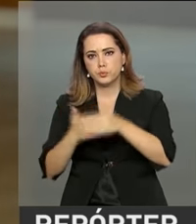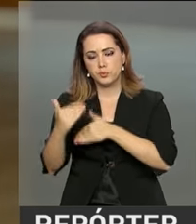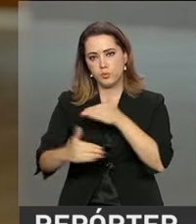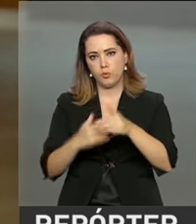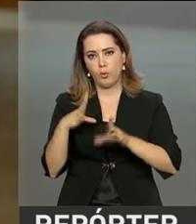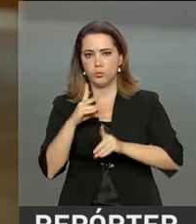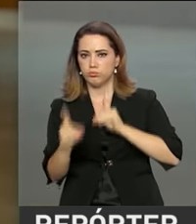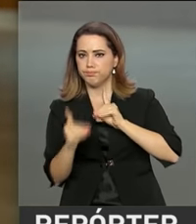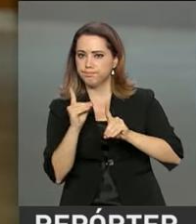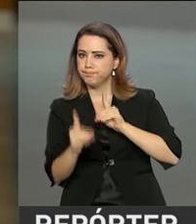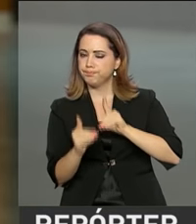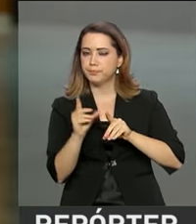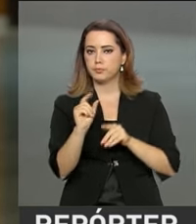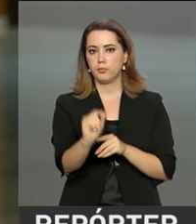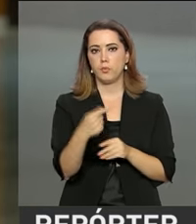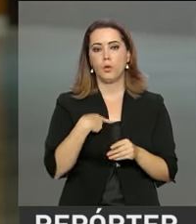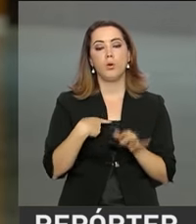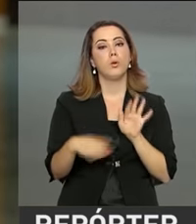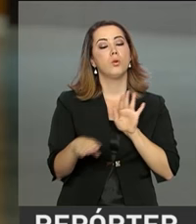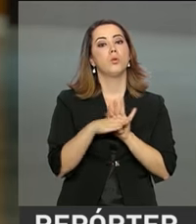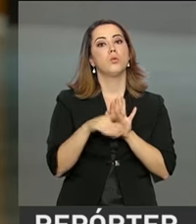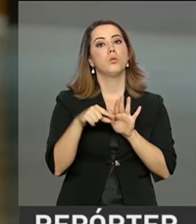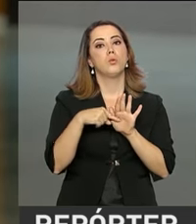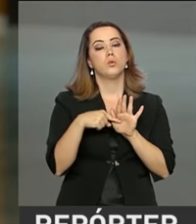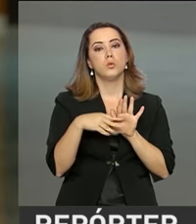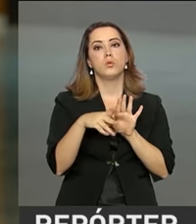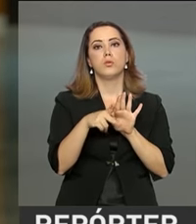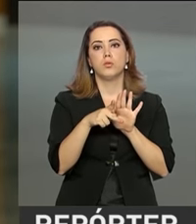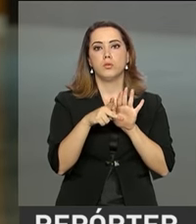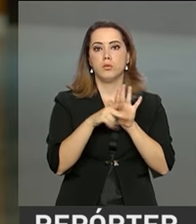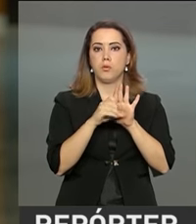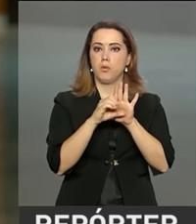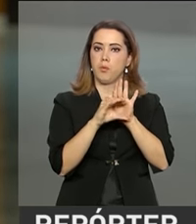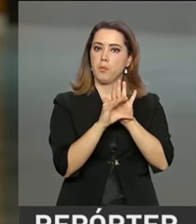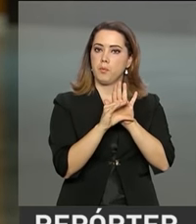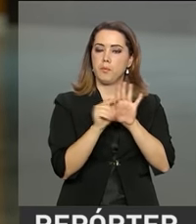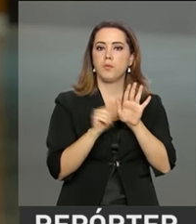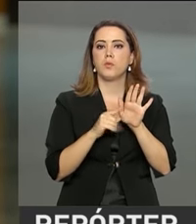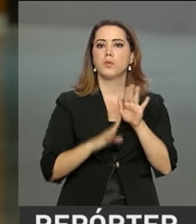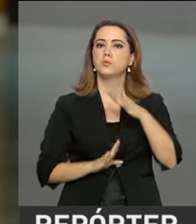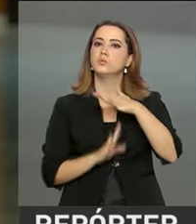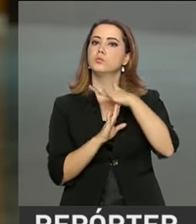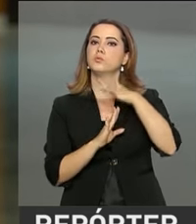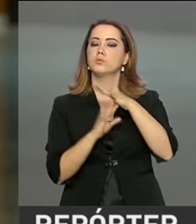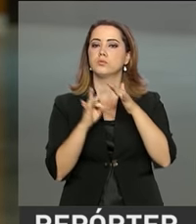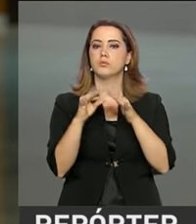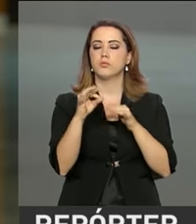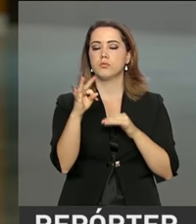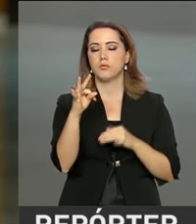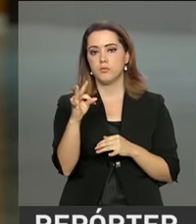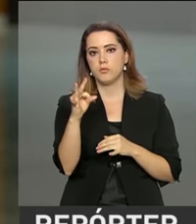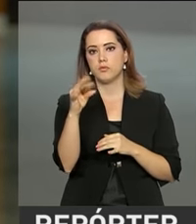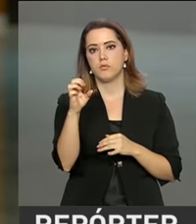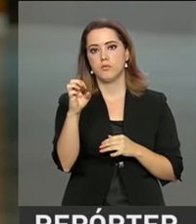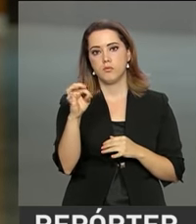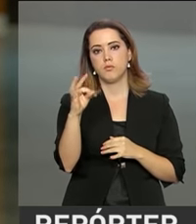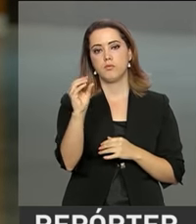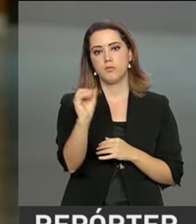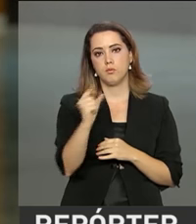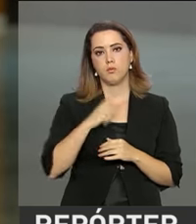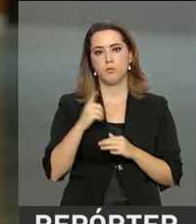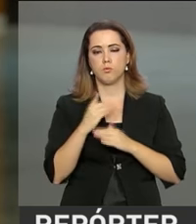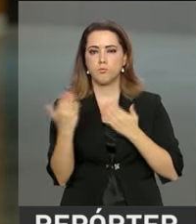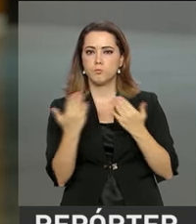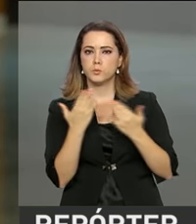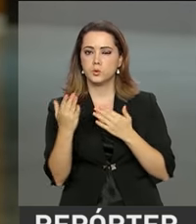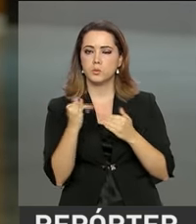A PEC propõe limitar pelos próximos 20 anos os gastos públicos de um ano à inflação do ano anterior.